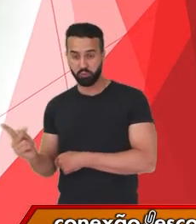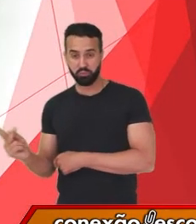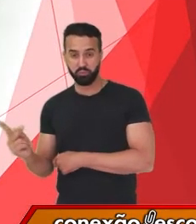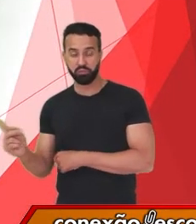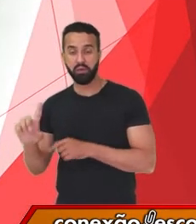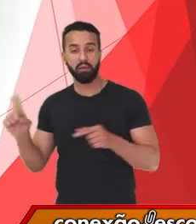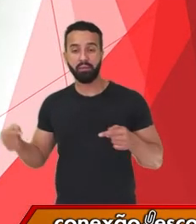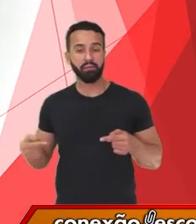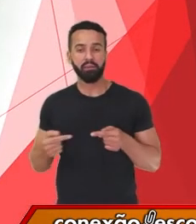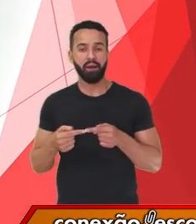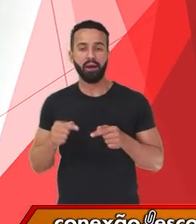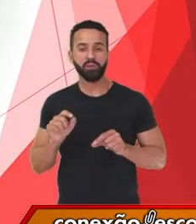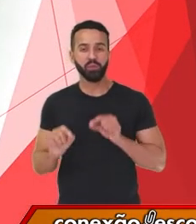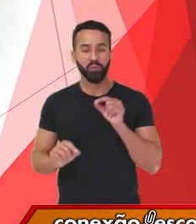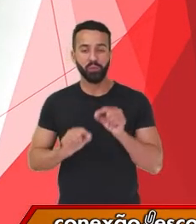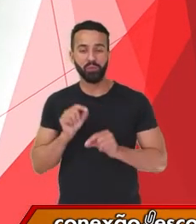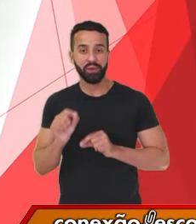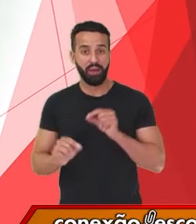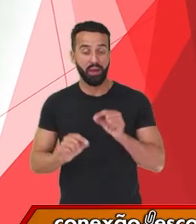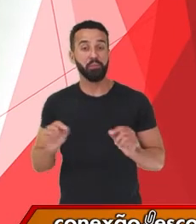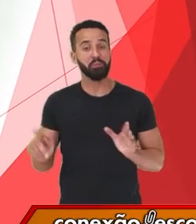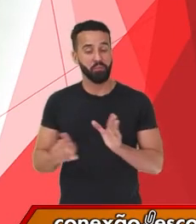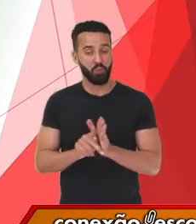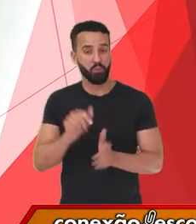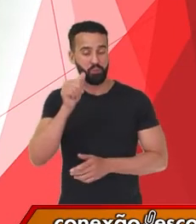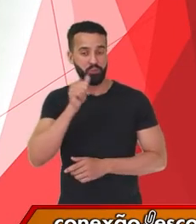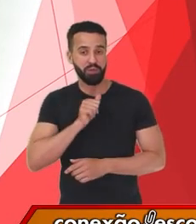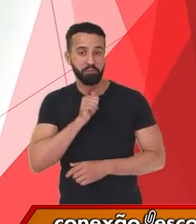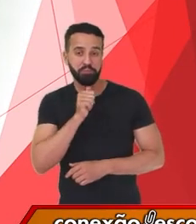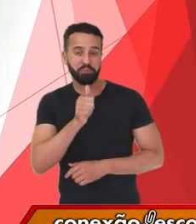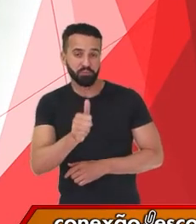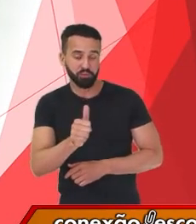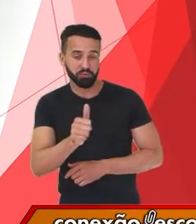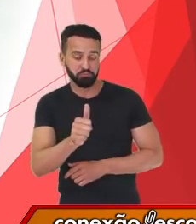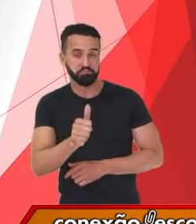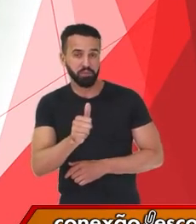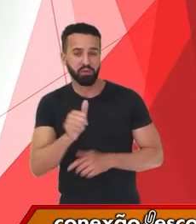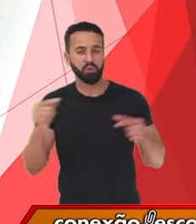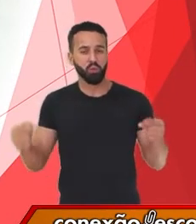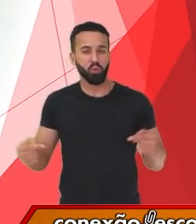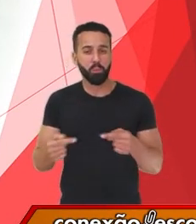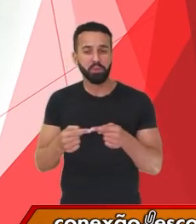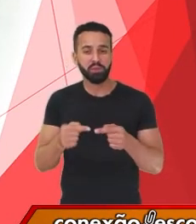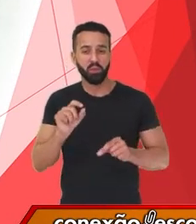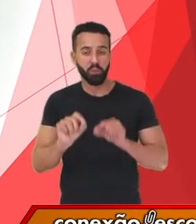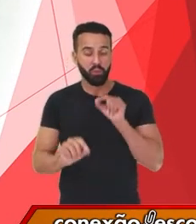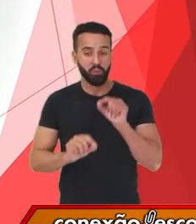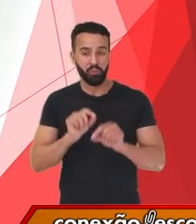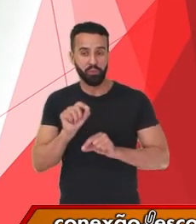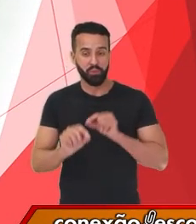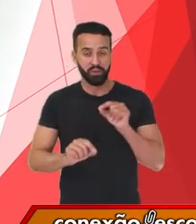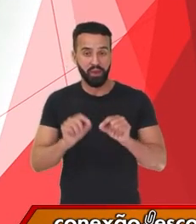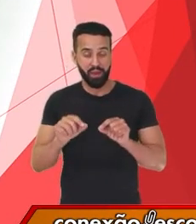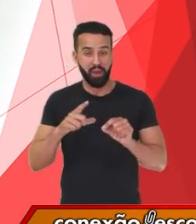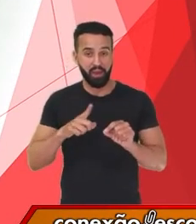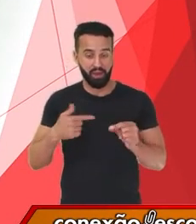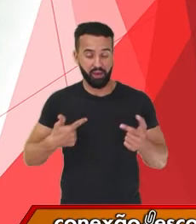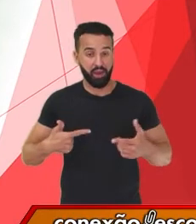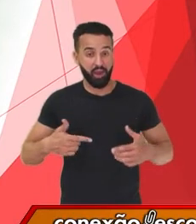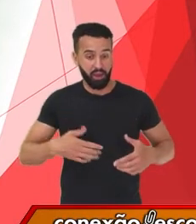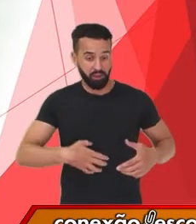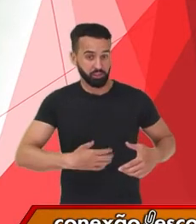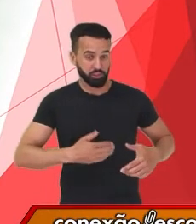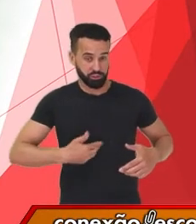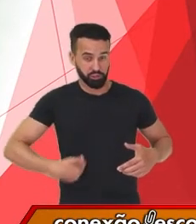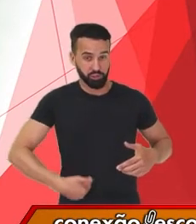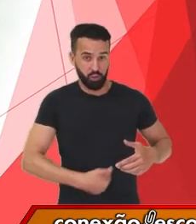a um fenômeno chamado ciclo menstrual, que está relacionado à vascularização de uma região do útero